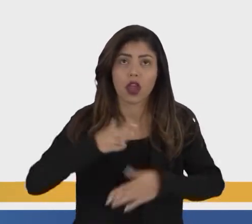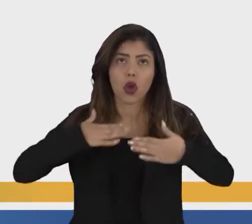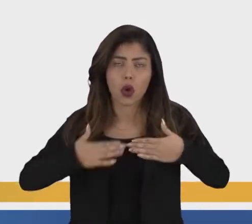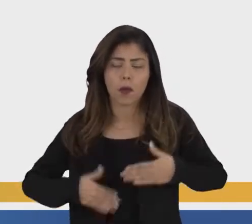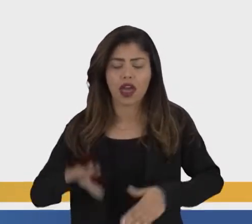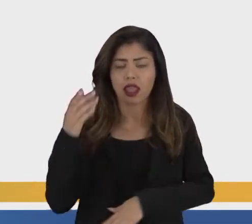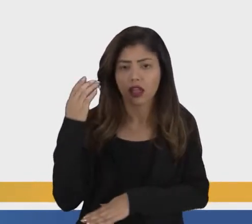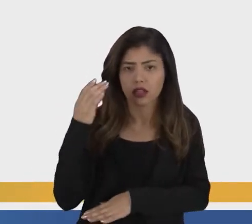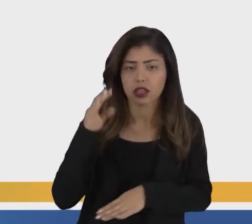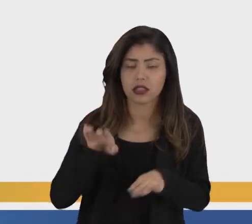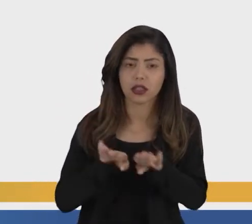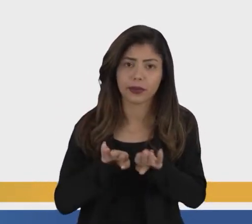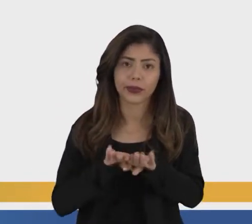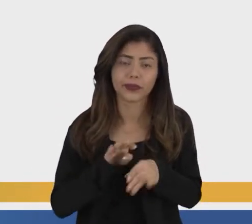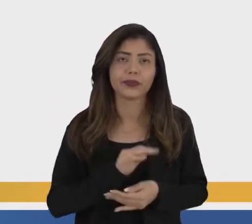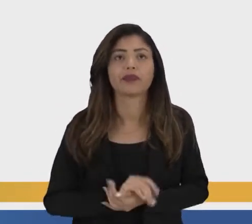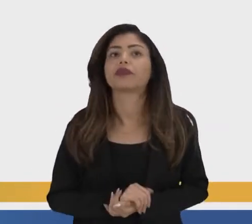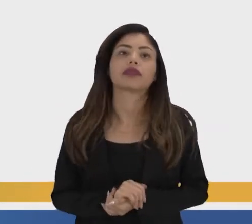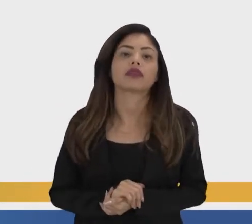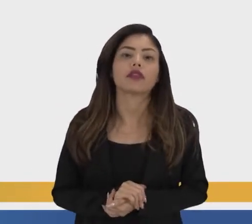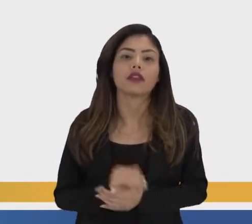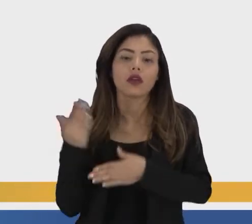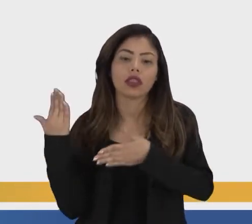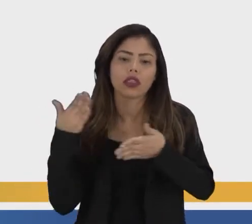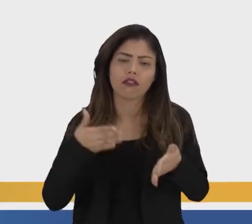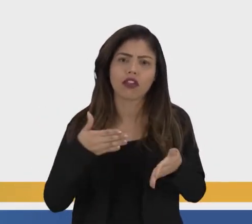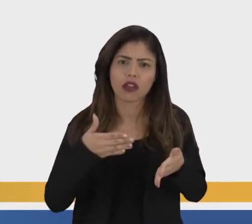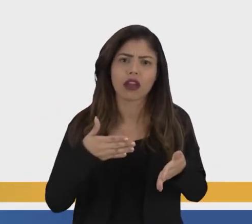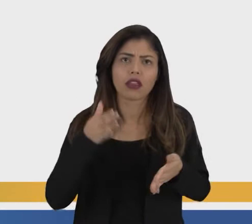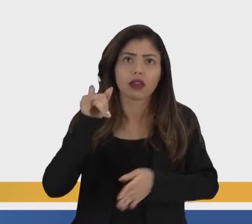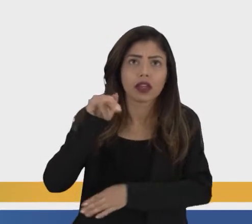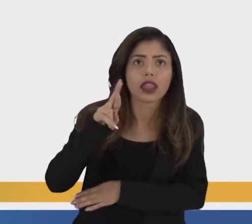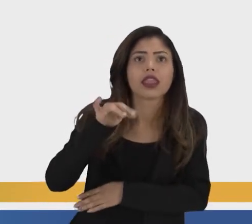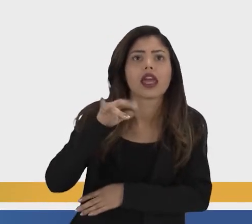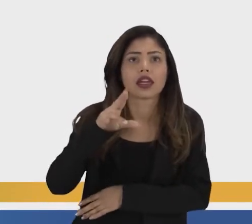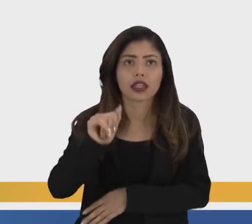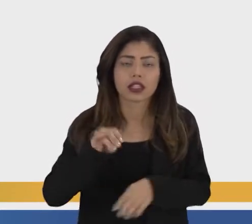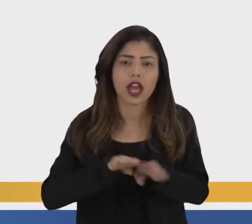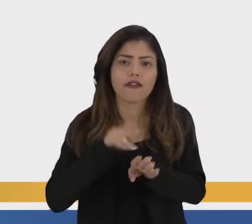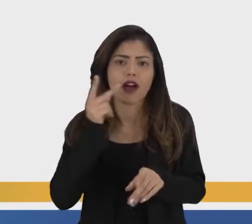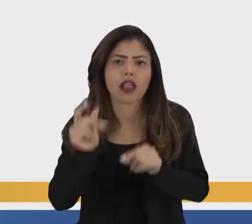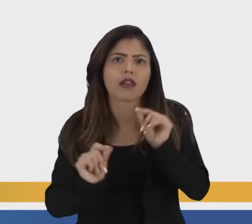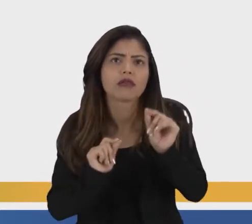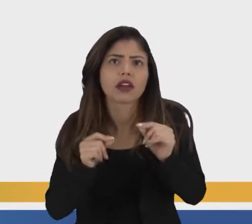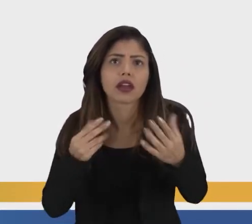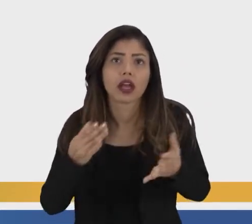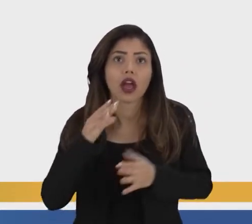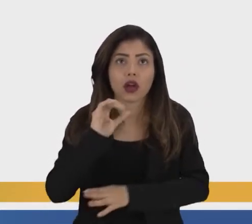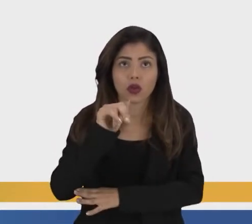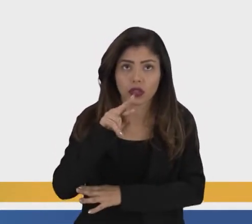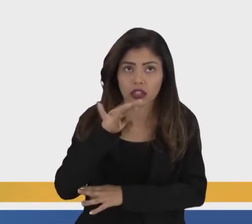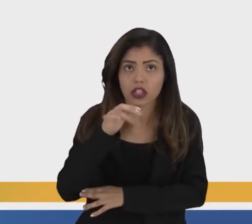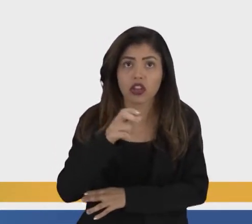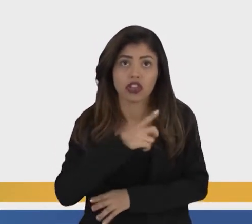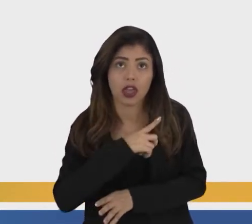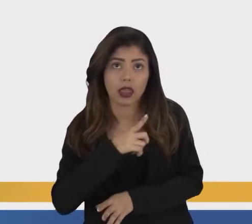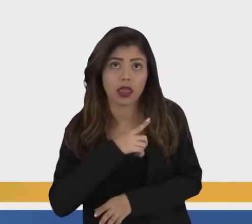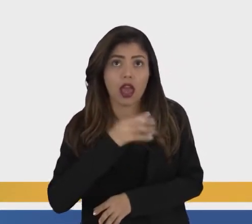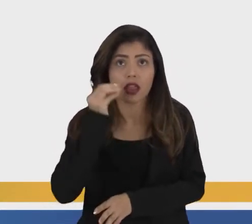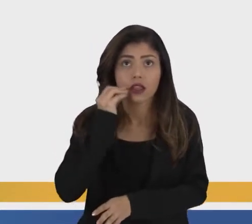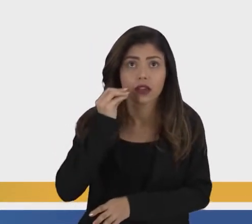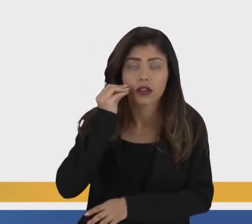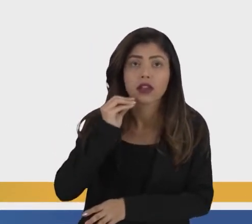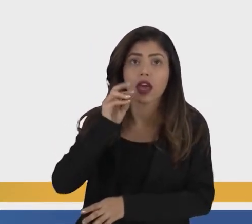avanço da ciência. Então, definindo inércia, Newton diz que inércia consiste numa tendência